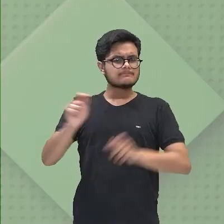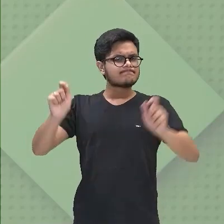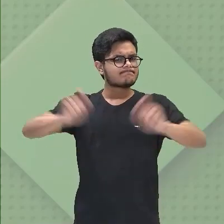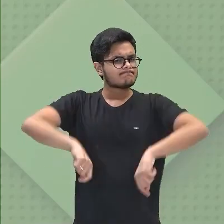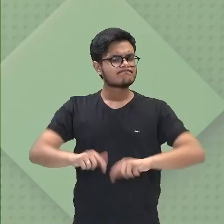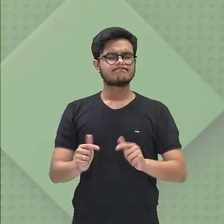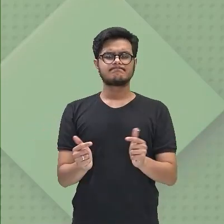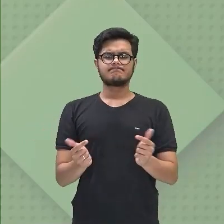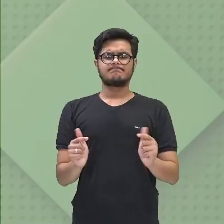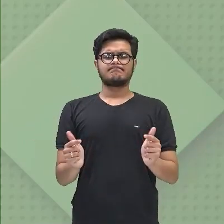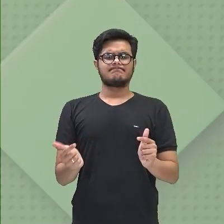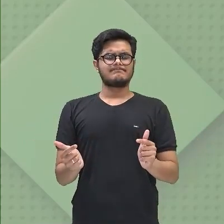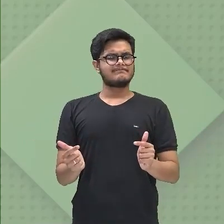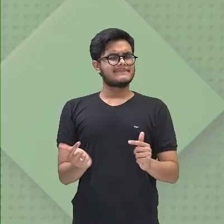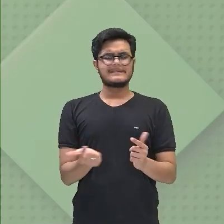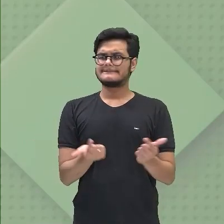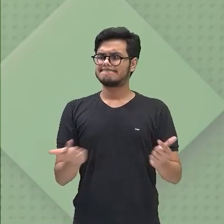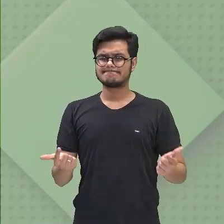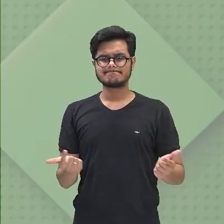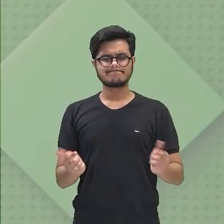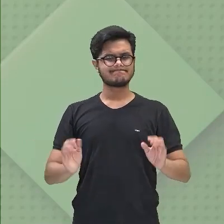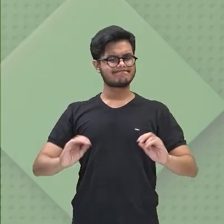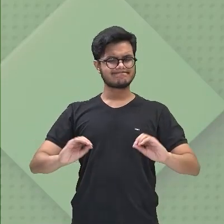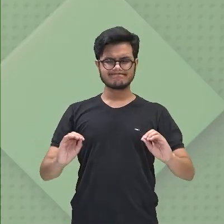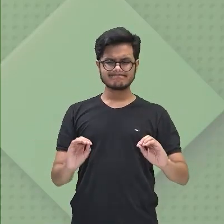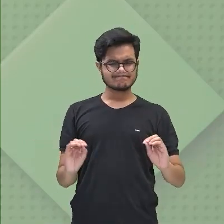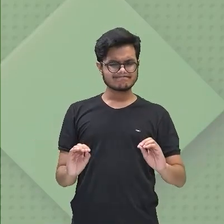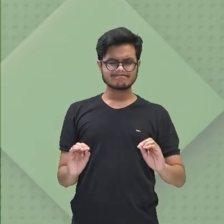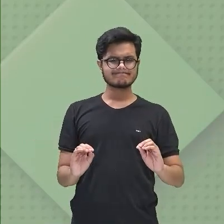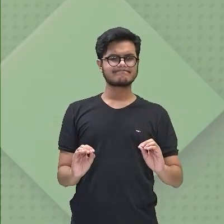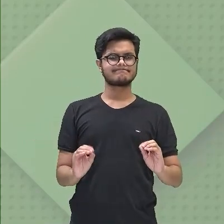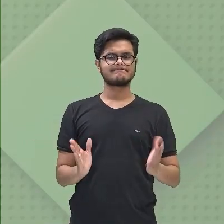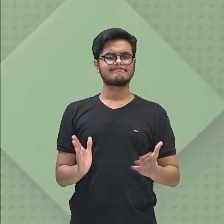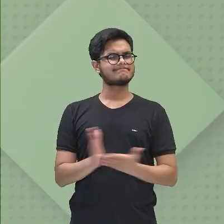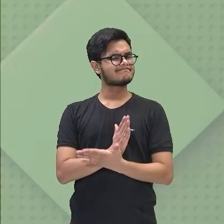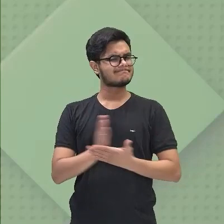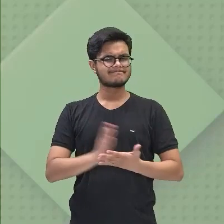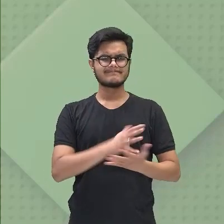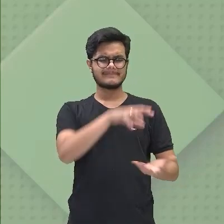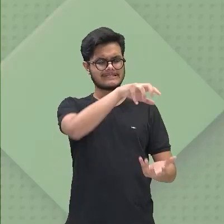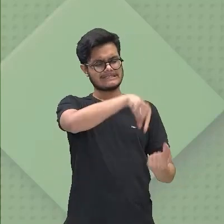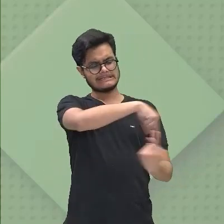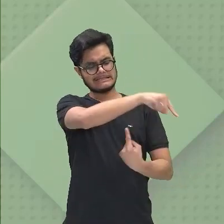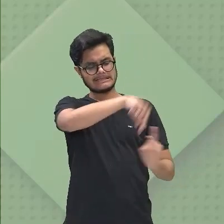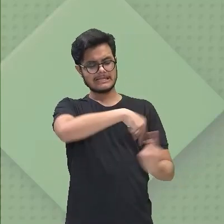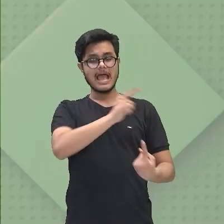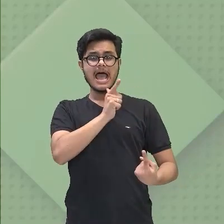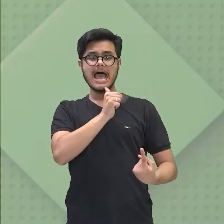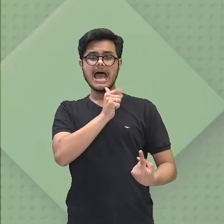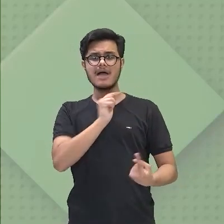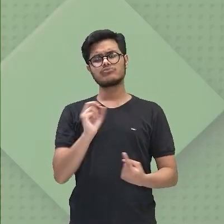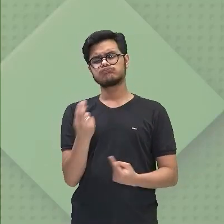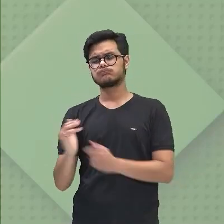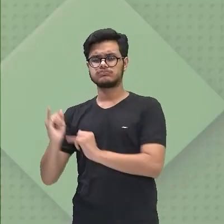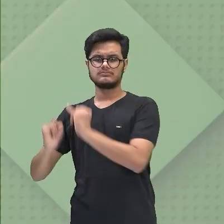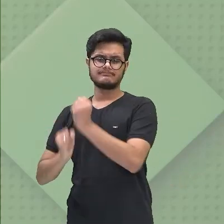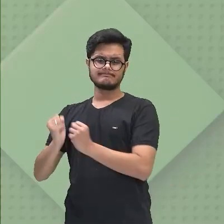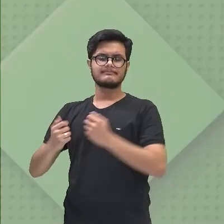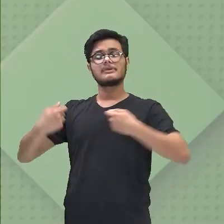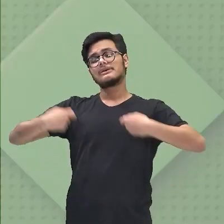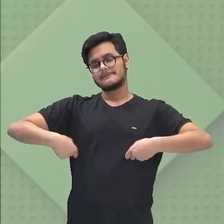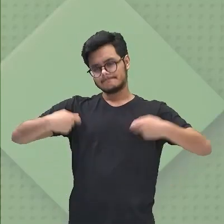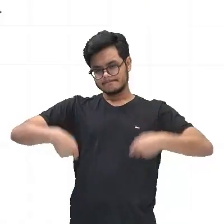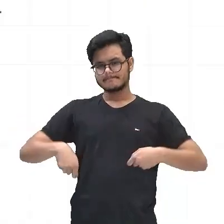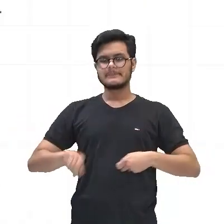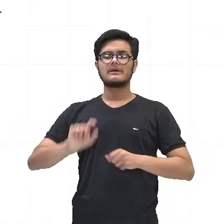ter acesso, né, a toda essa produção, seja por hidrelétricas ou por termoelétricas, e aí a gente tem como opção o